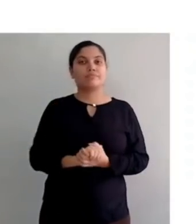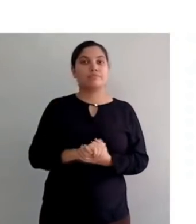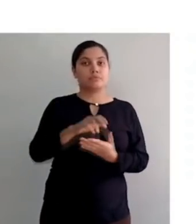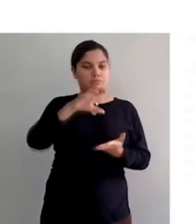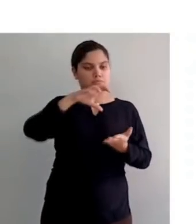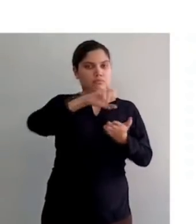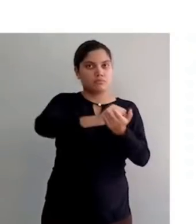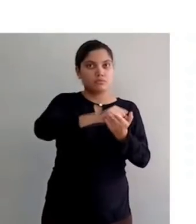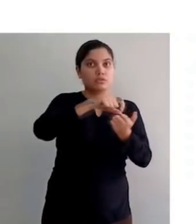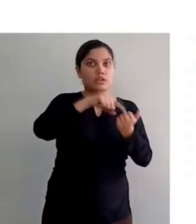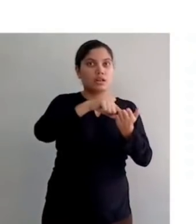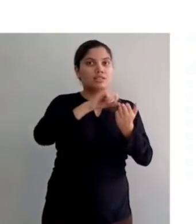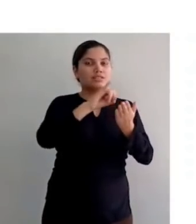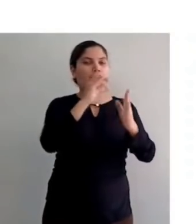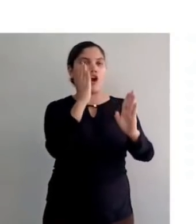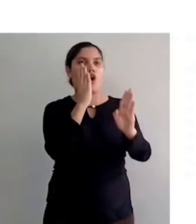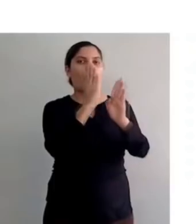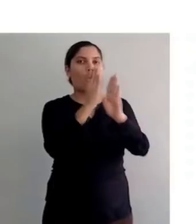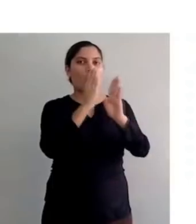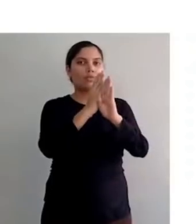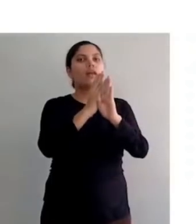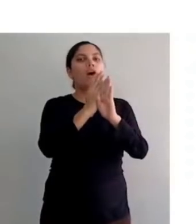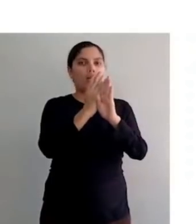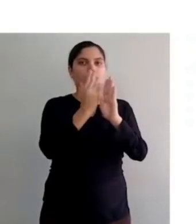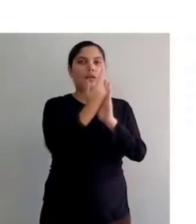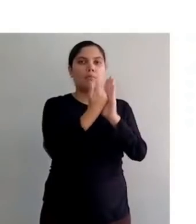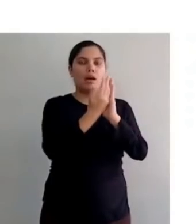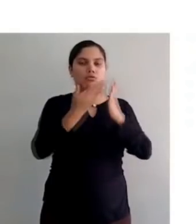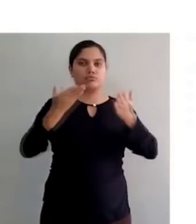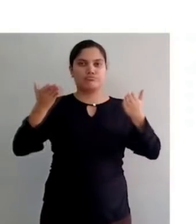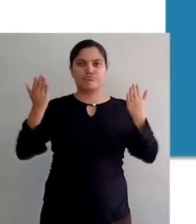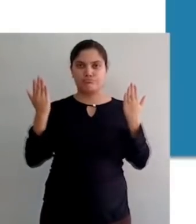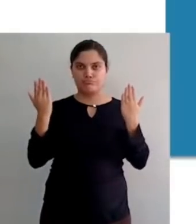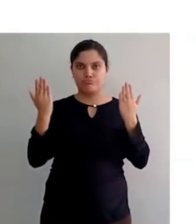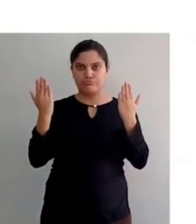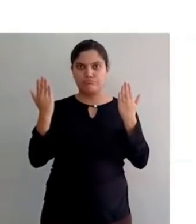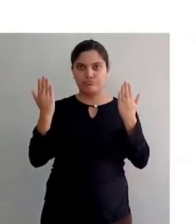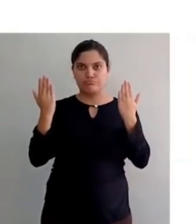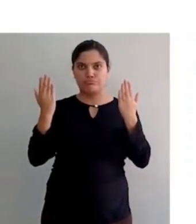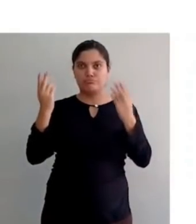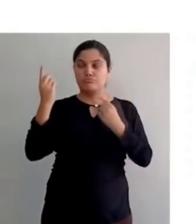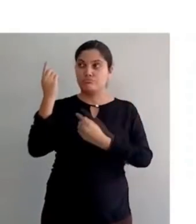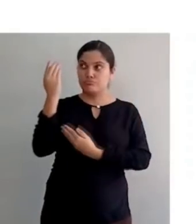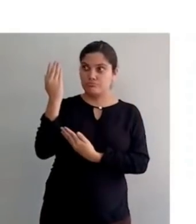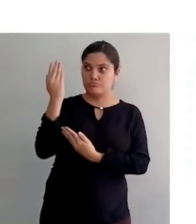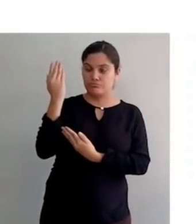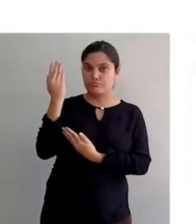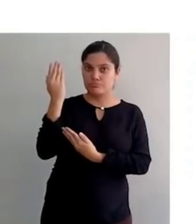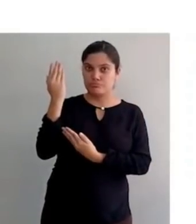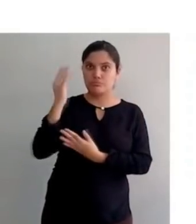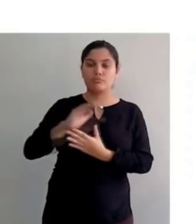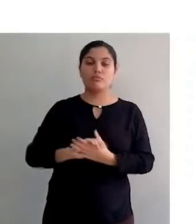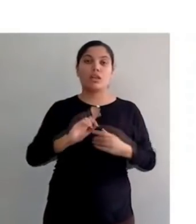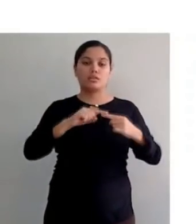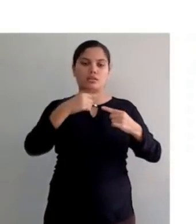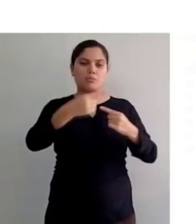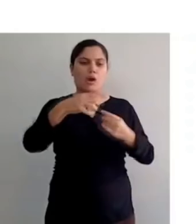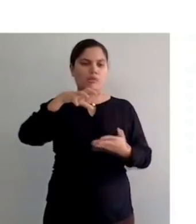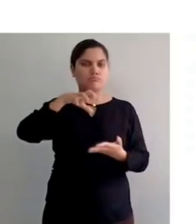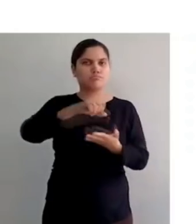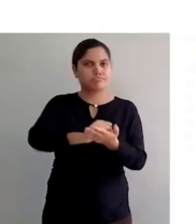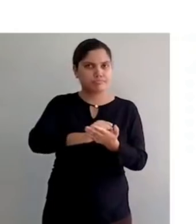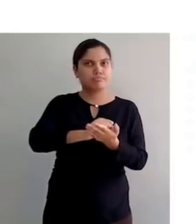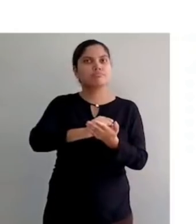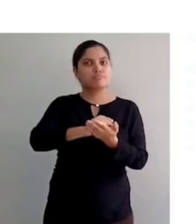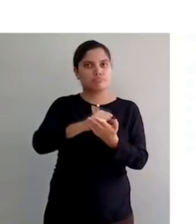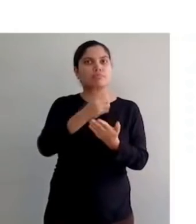social digital. Mas Carlos, meu filho, eu pedi para transferir o valor para uma conta de minha titularidade. Por que você está mandando